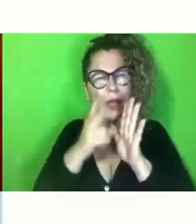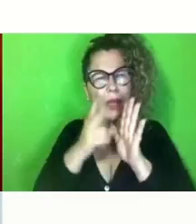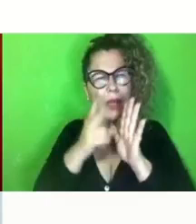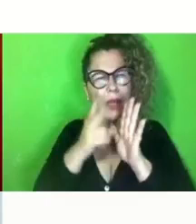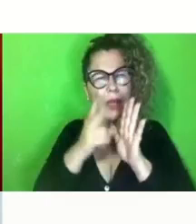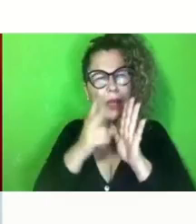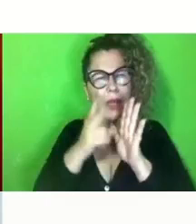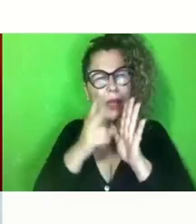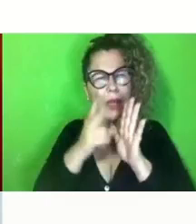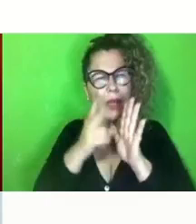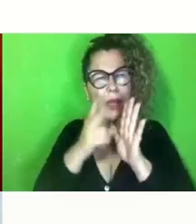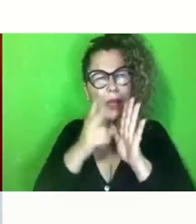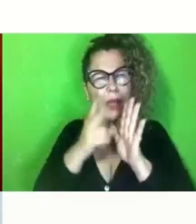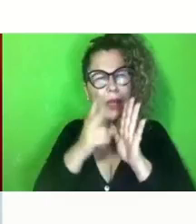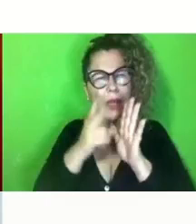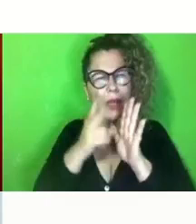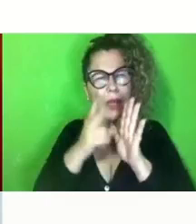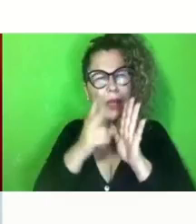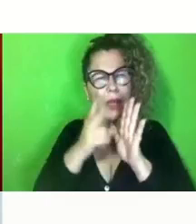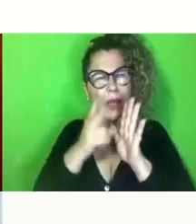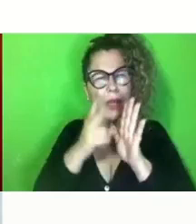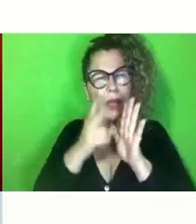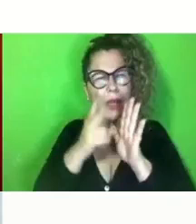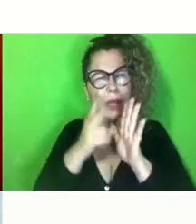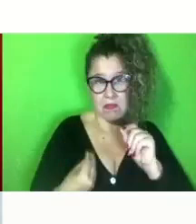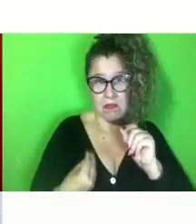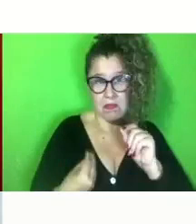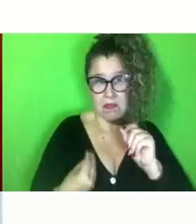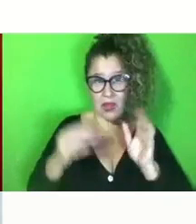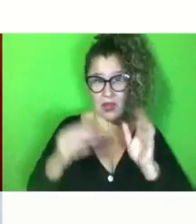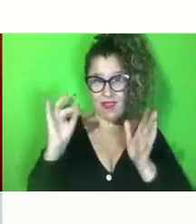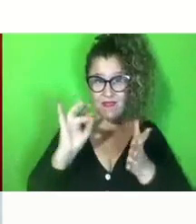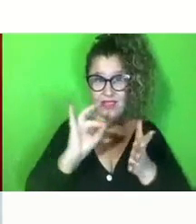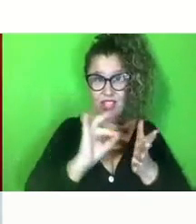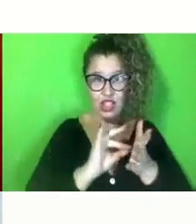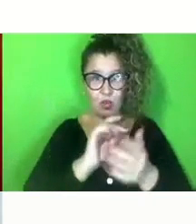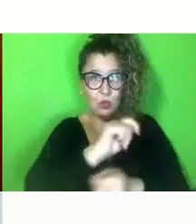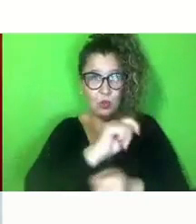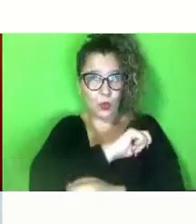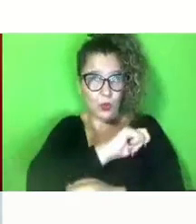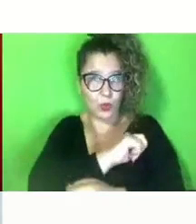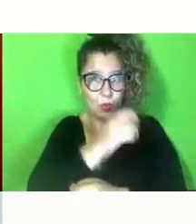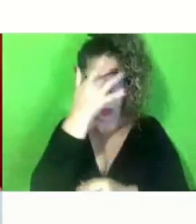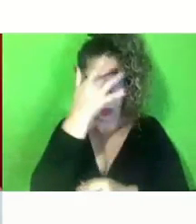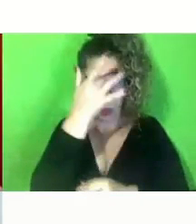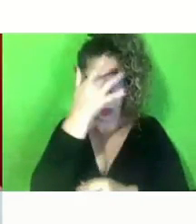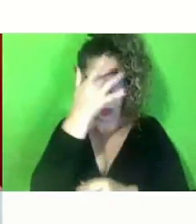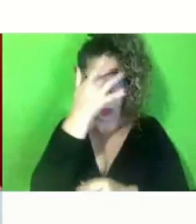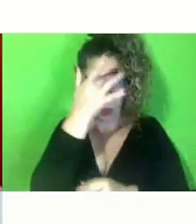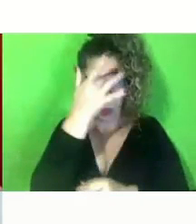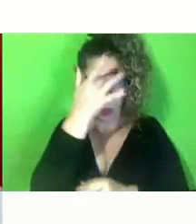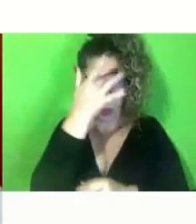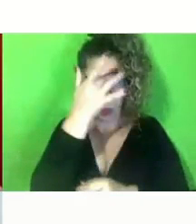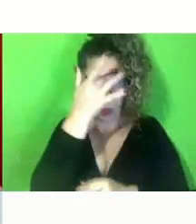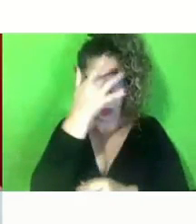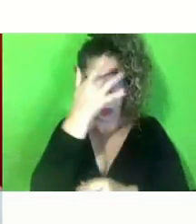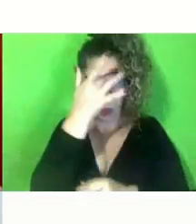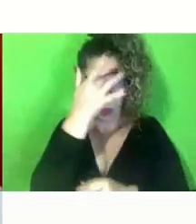participação efetiva dos alunos, das pessoas com deficiência, alunos, no processo de